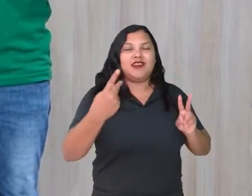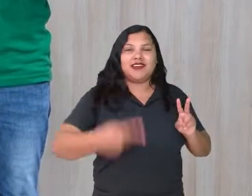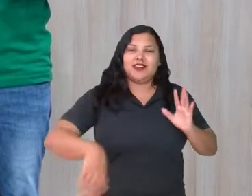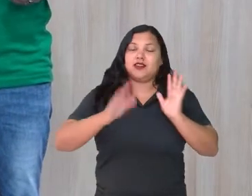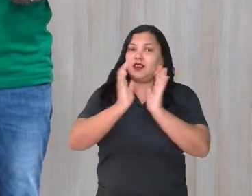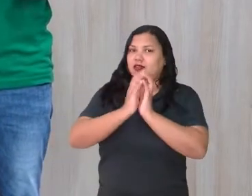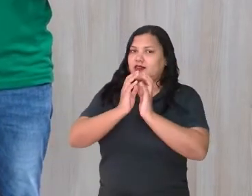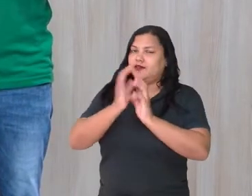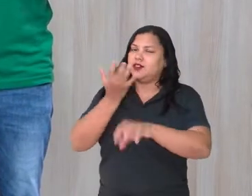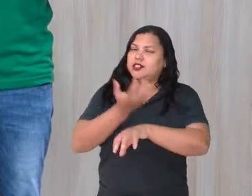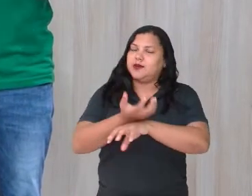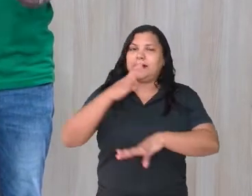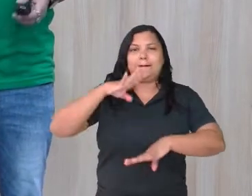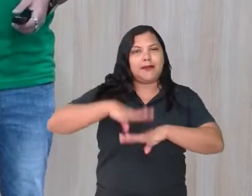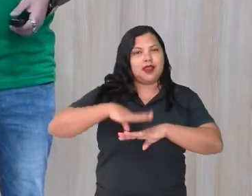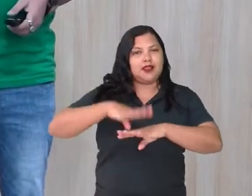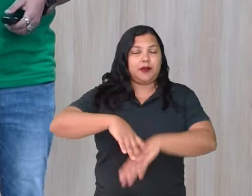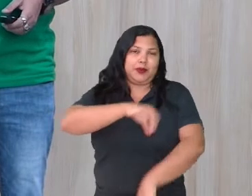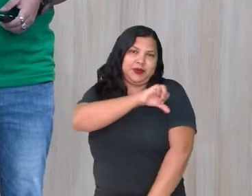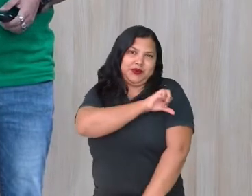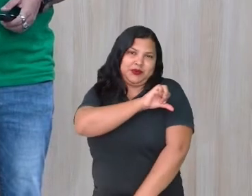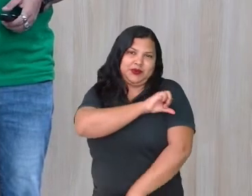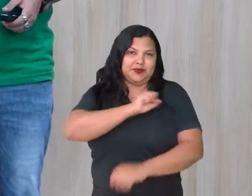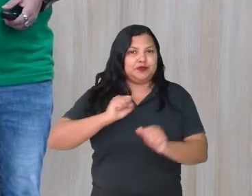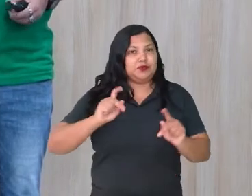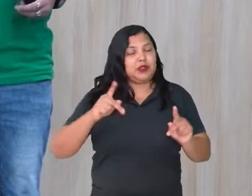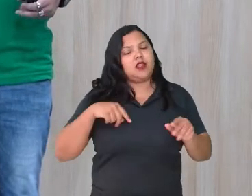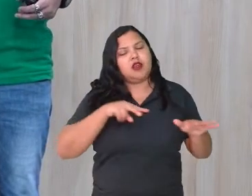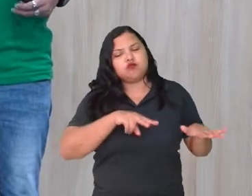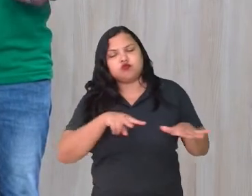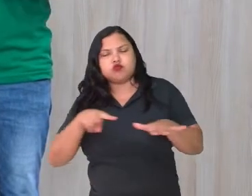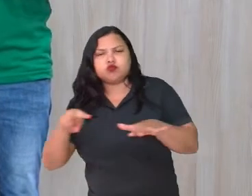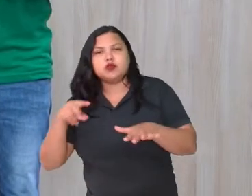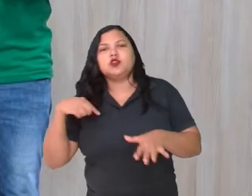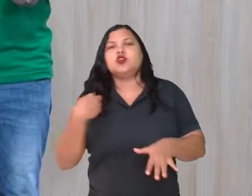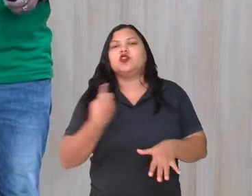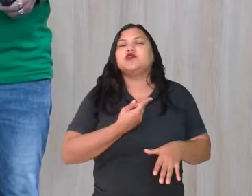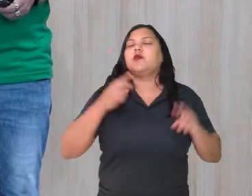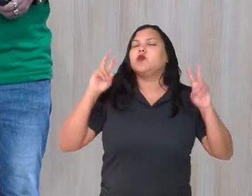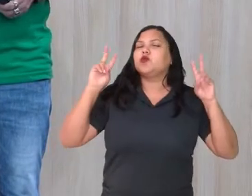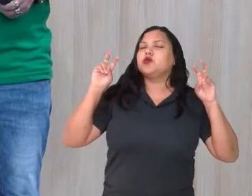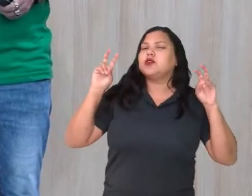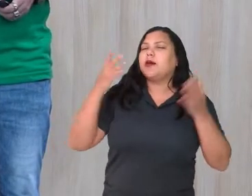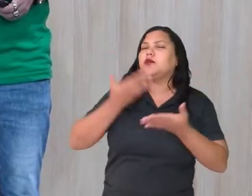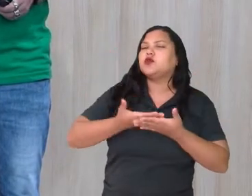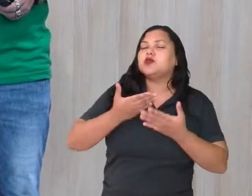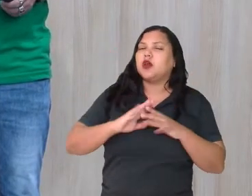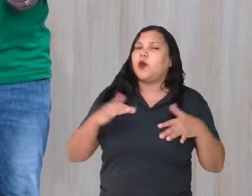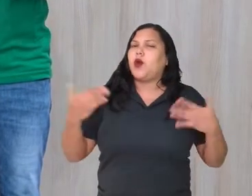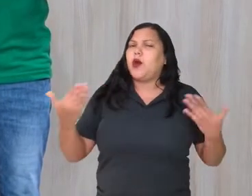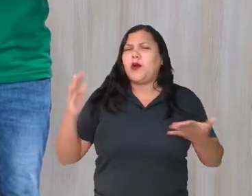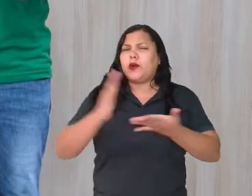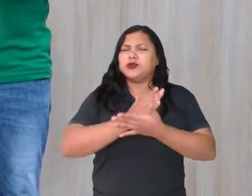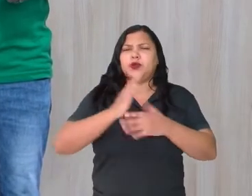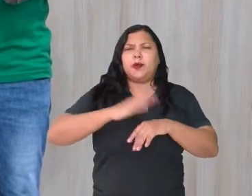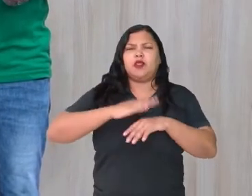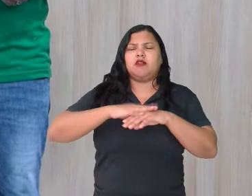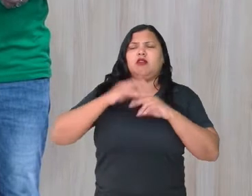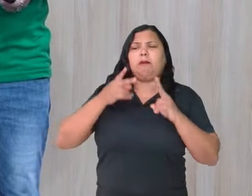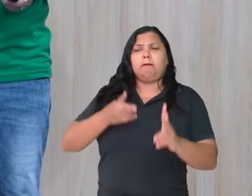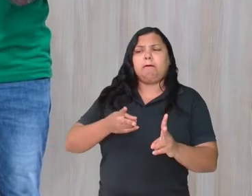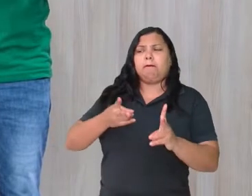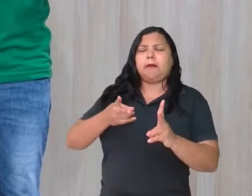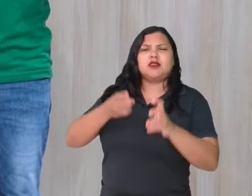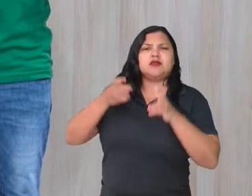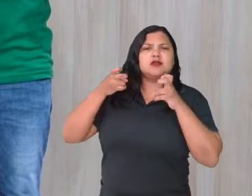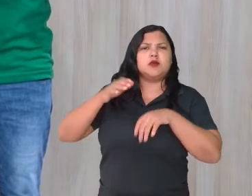aula de matemática para o 9º ano. E durante essa semana a gente vai trazer um tema que muitas vezes a gente se depara com